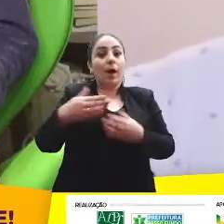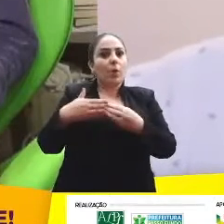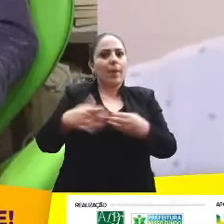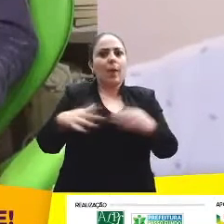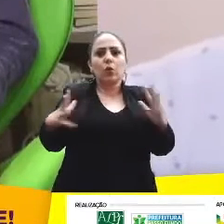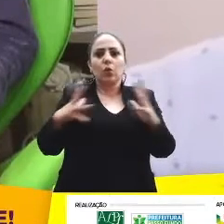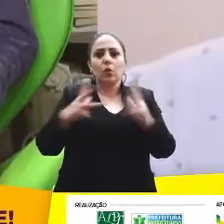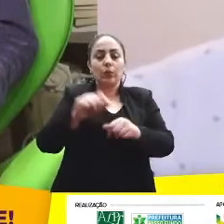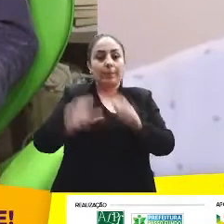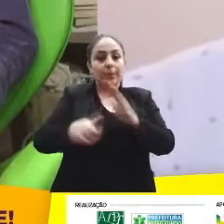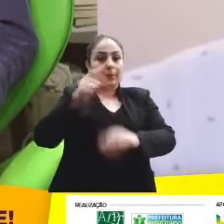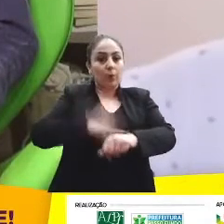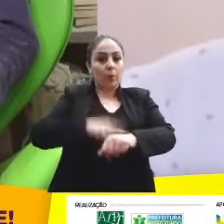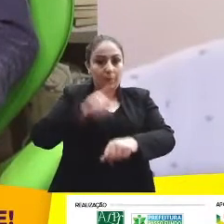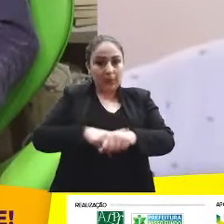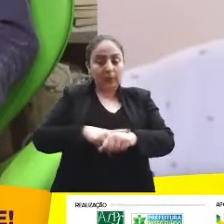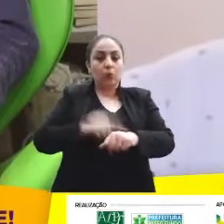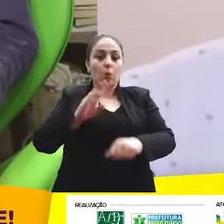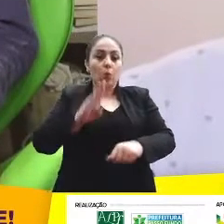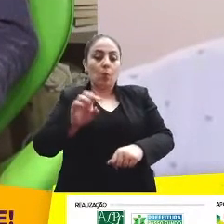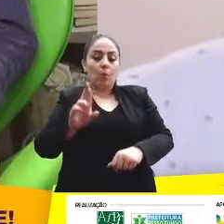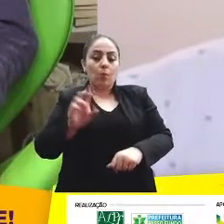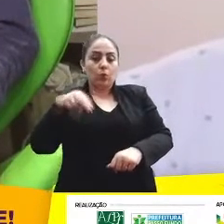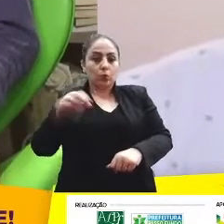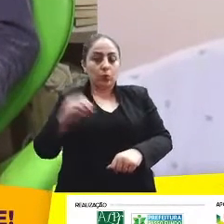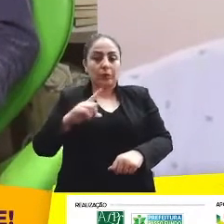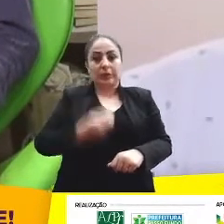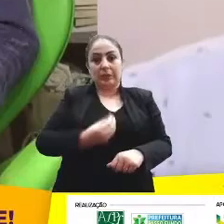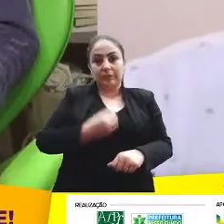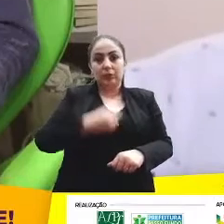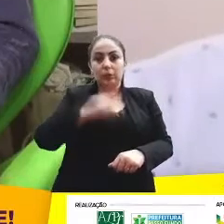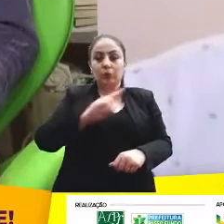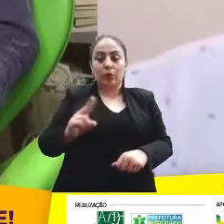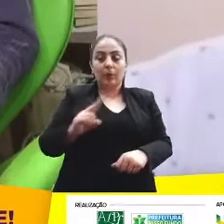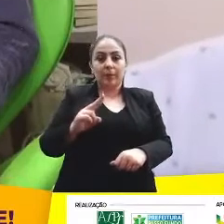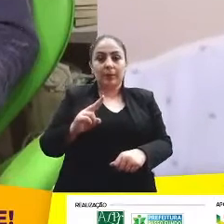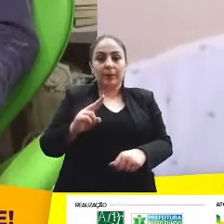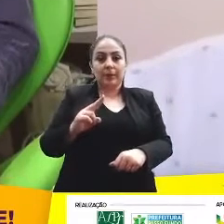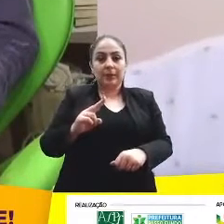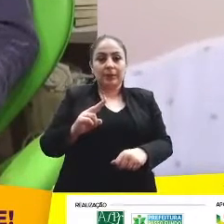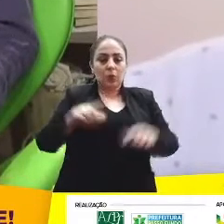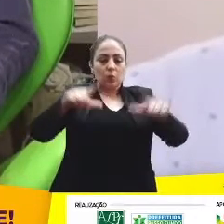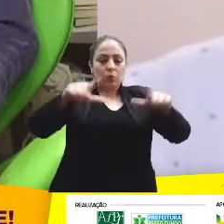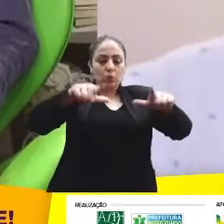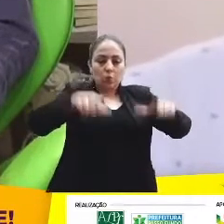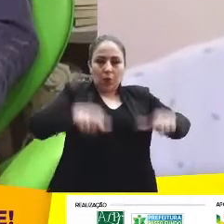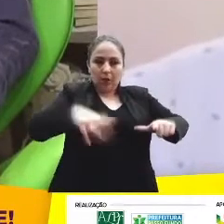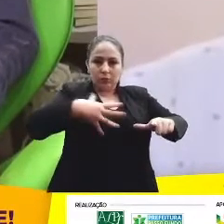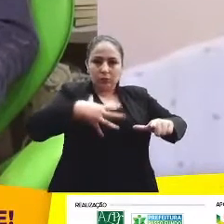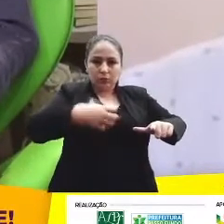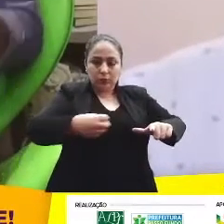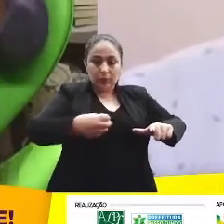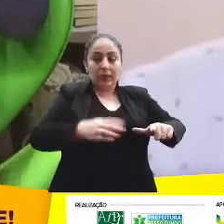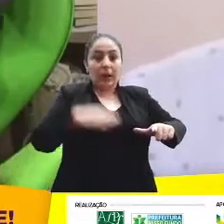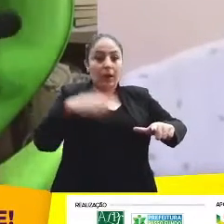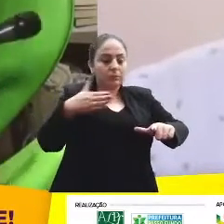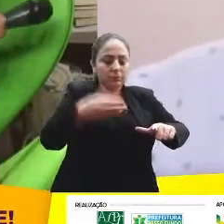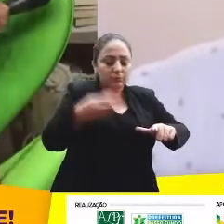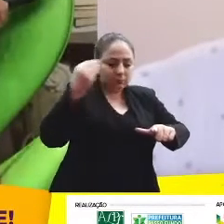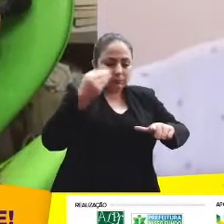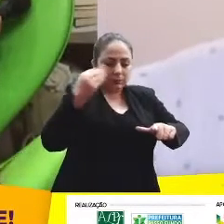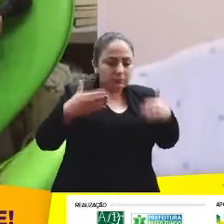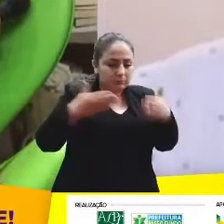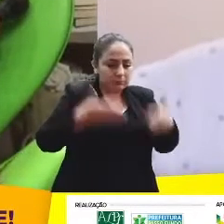dele. Tem um primeiro momento, Bruno, que ele vai estar no chamado Vale dos Suicidas. É o local, então, em que o psiquismo dele vai